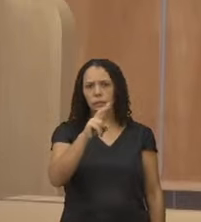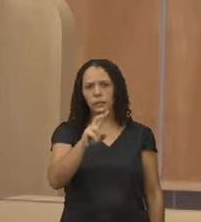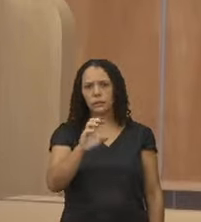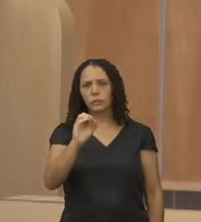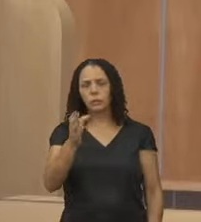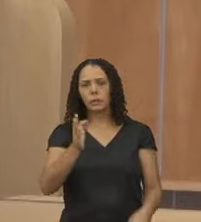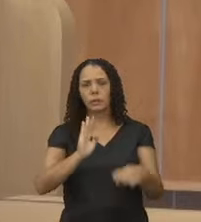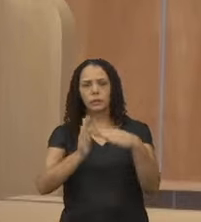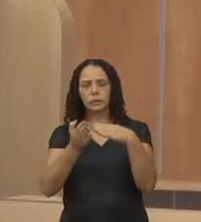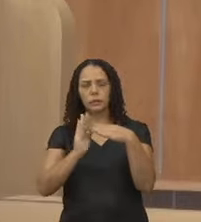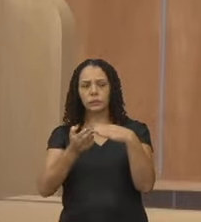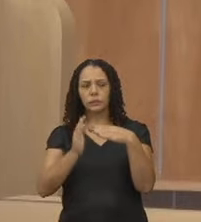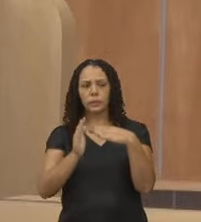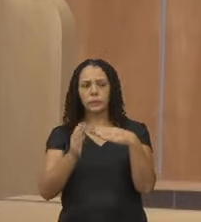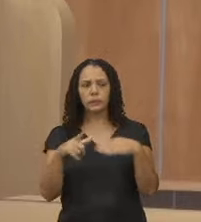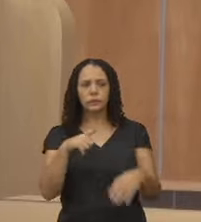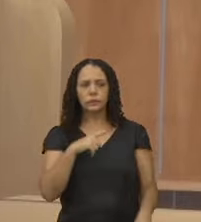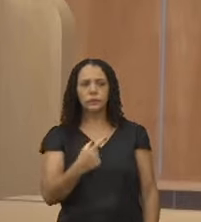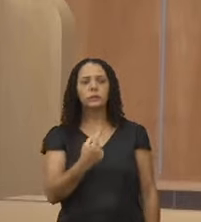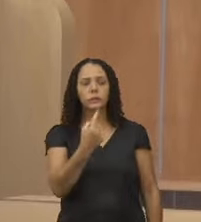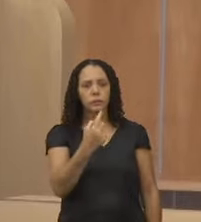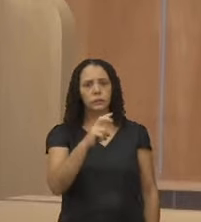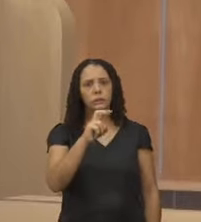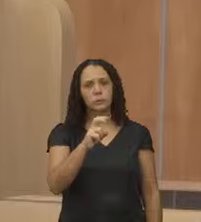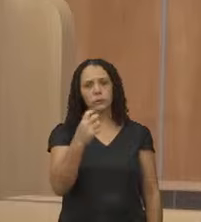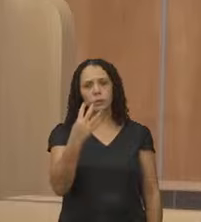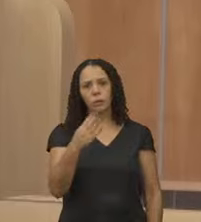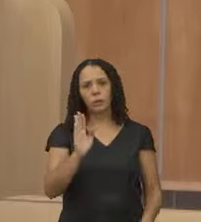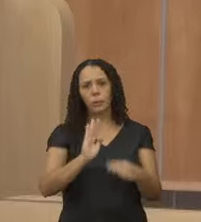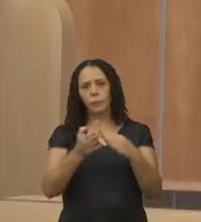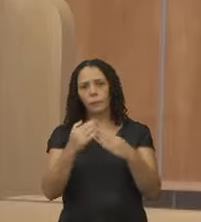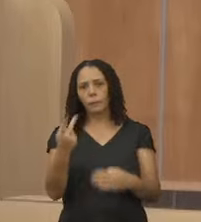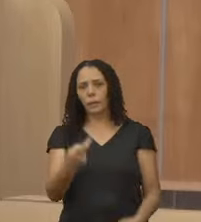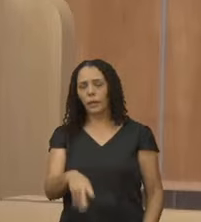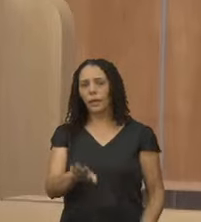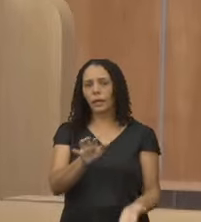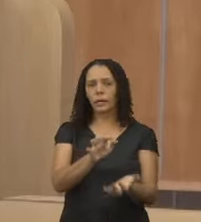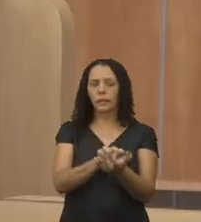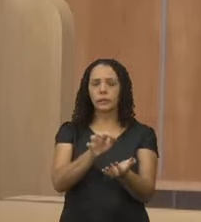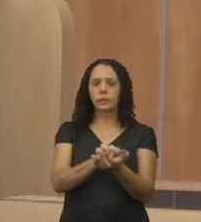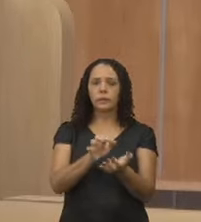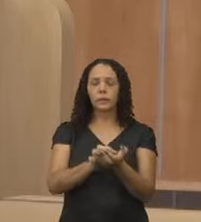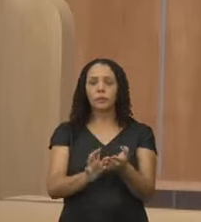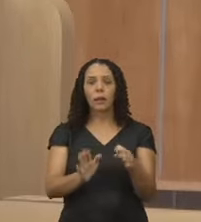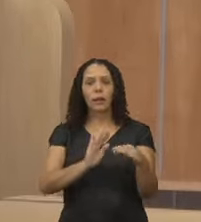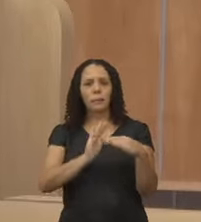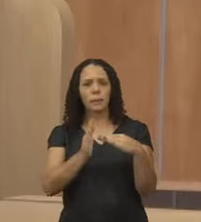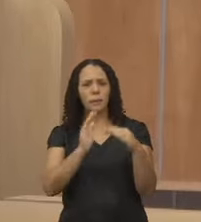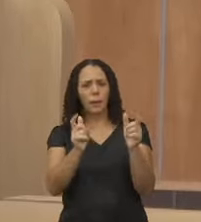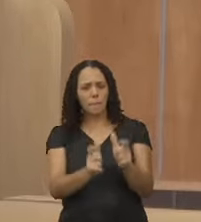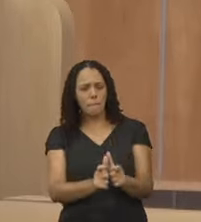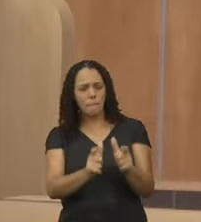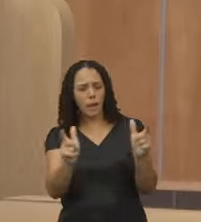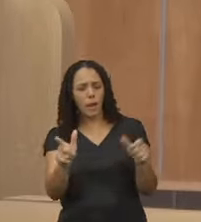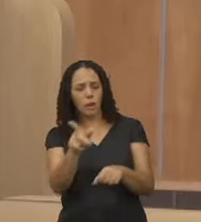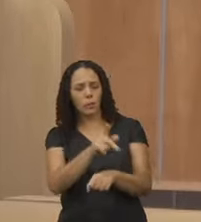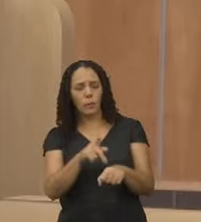tem 154 bairros na cidade de Jacareí. Uma cidade que é considerada uma das maiores do nosso país,